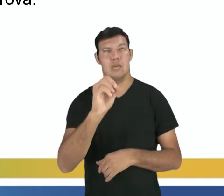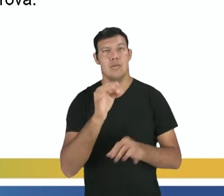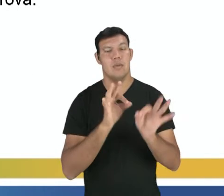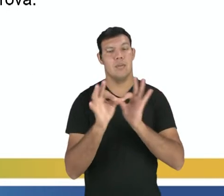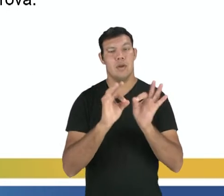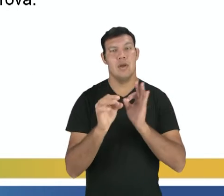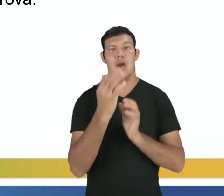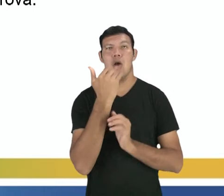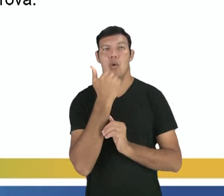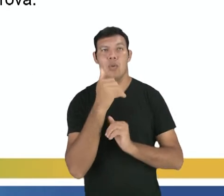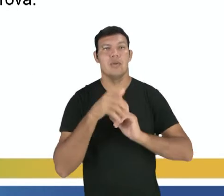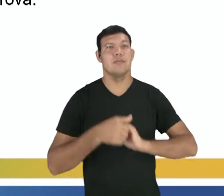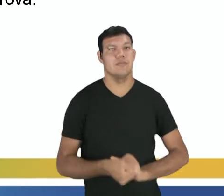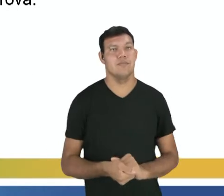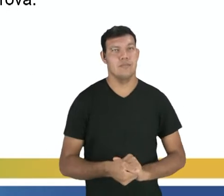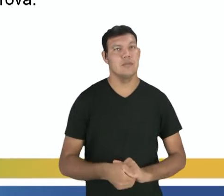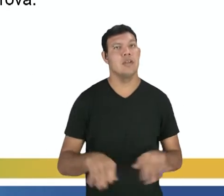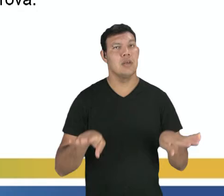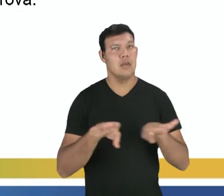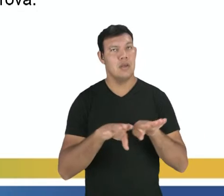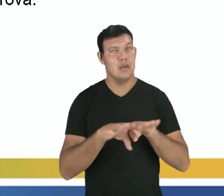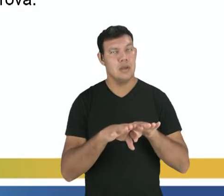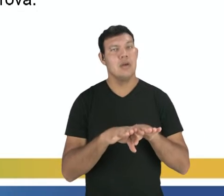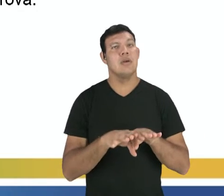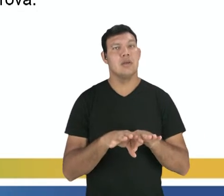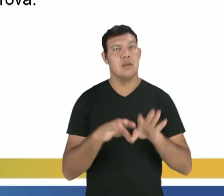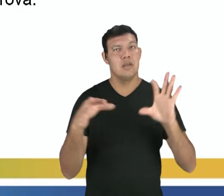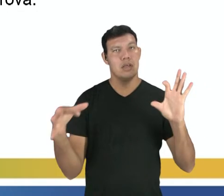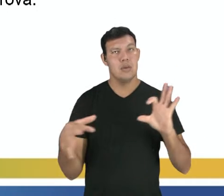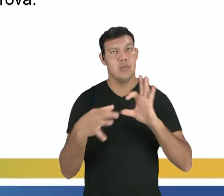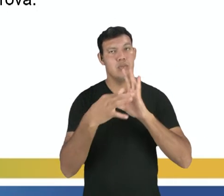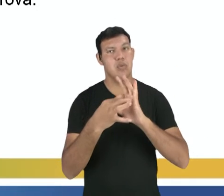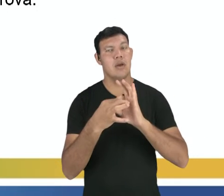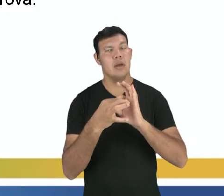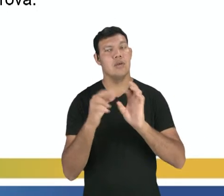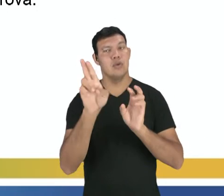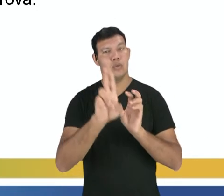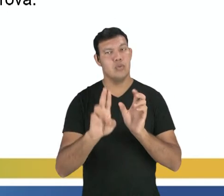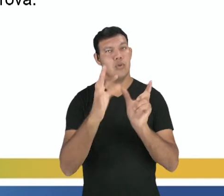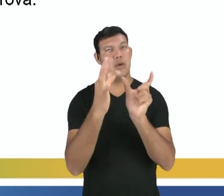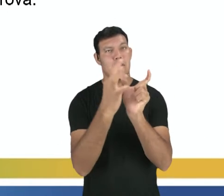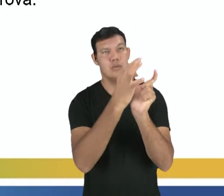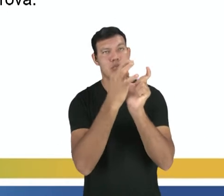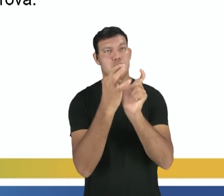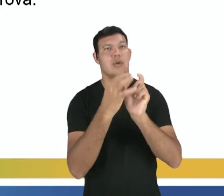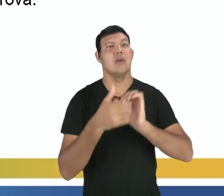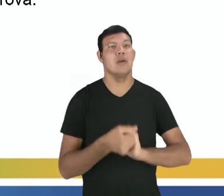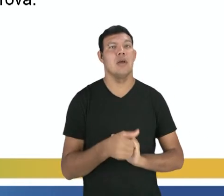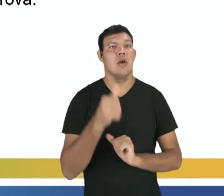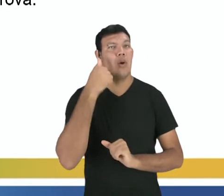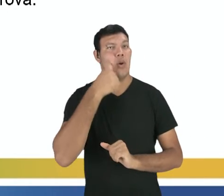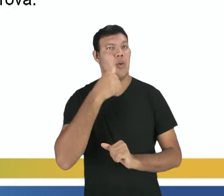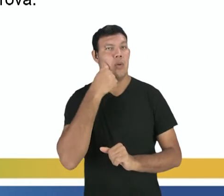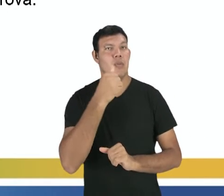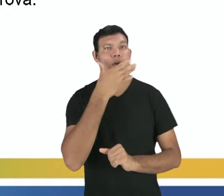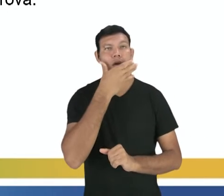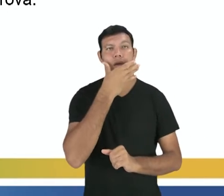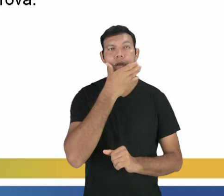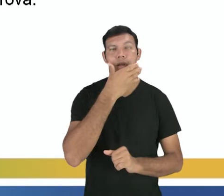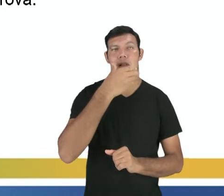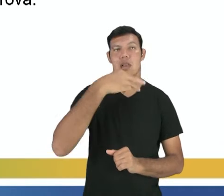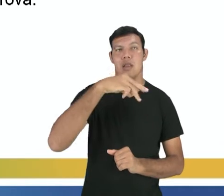As coordenadas ligadas por conjunções, também Maria foi ao mercado, mas não comprou leite. Também posso